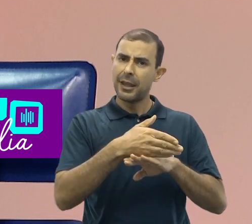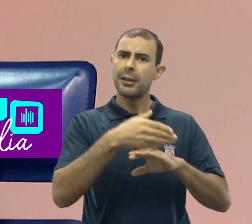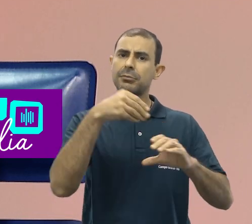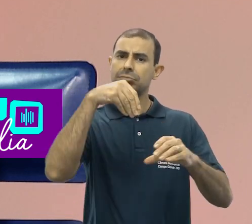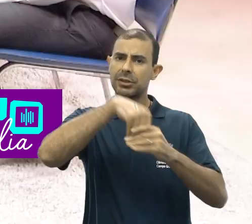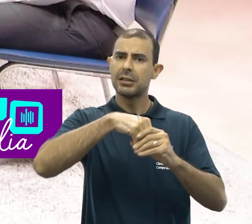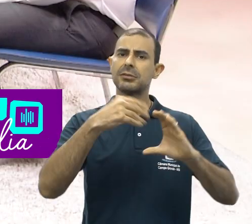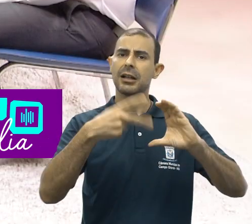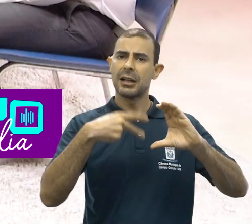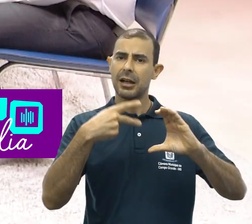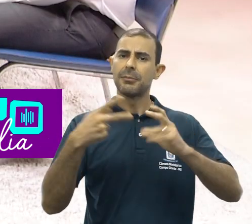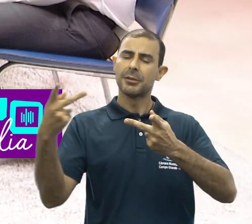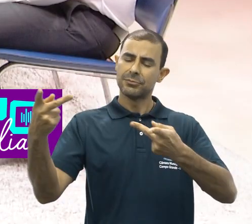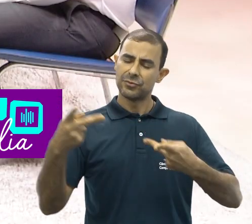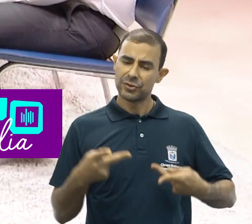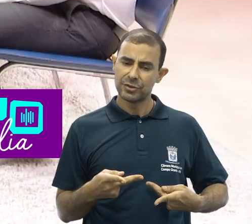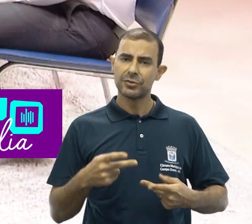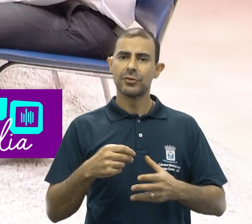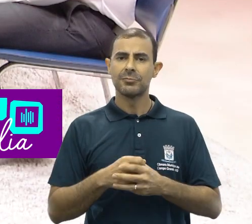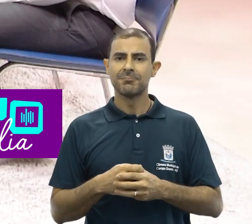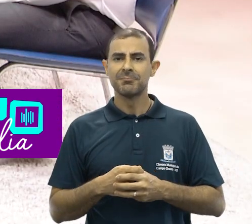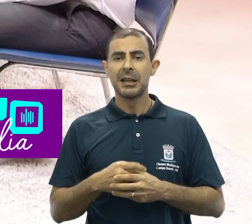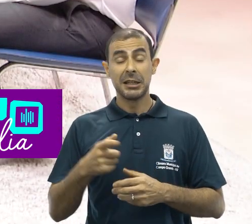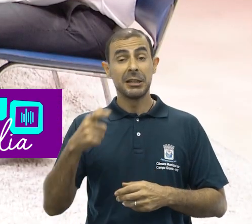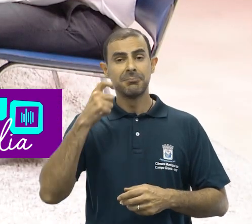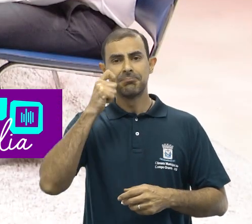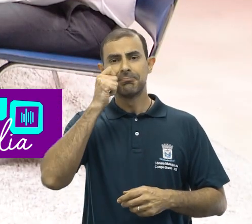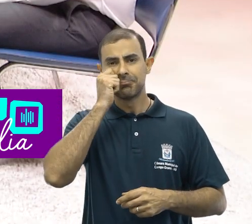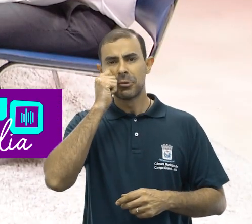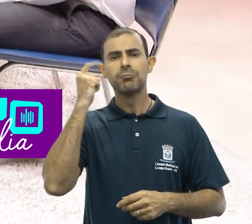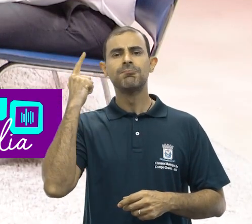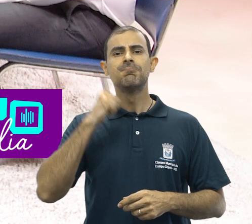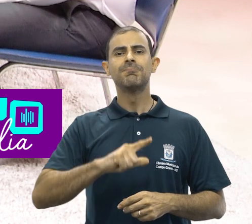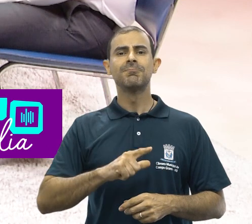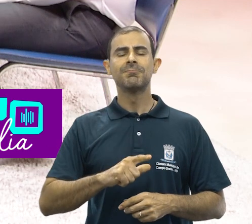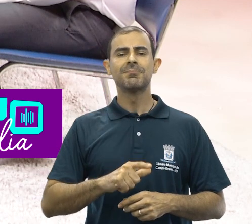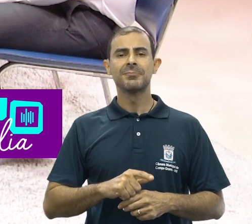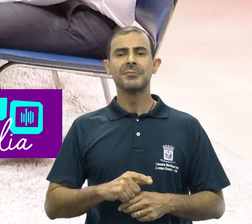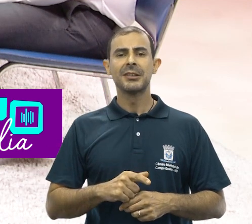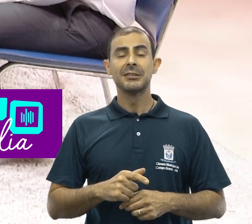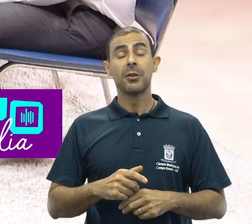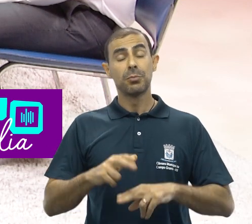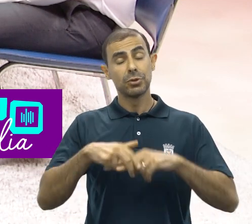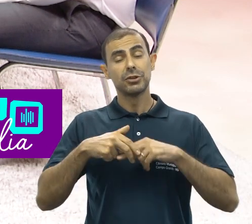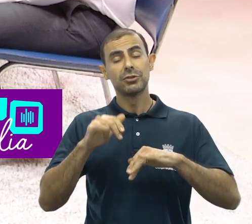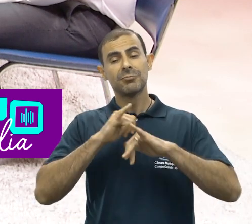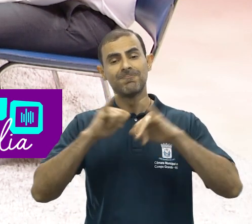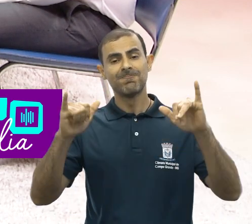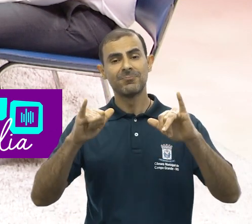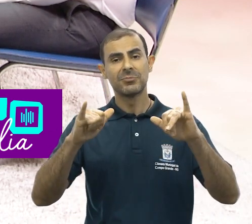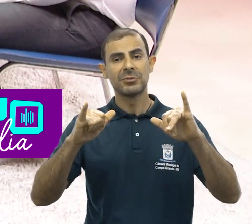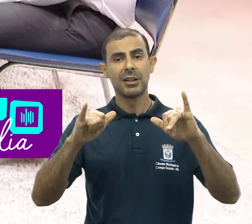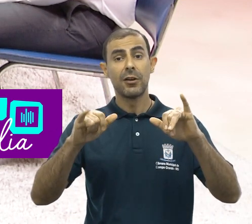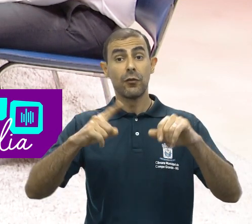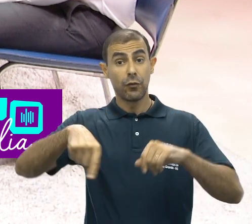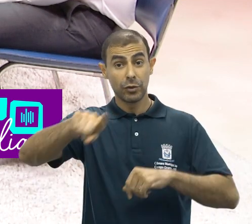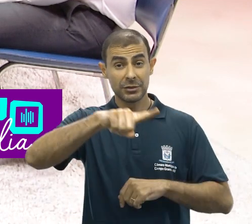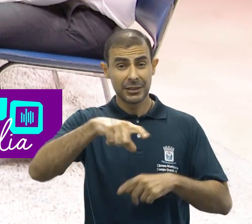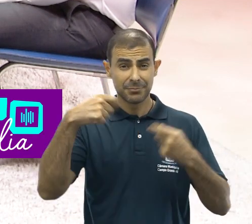Câmara e... Presenciou sua conquista. Presenciou a minha conquista. E dizer para as pessoas valorizar,